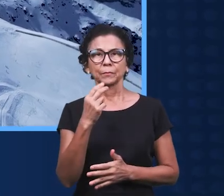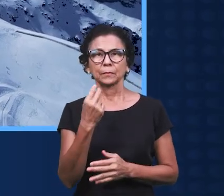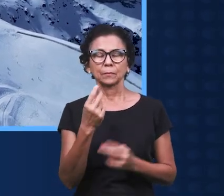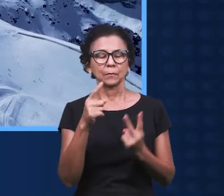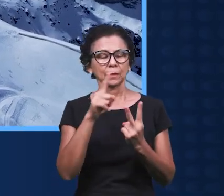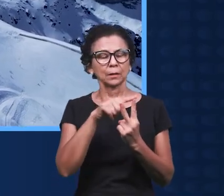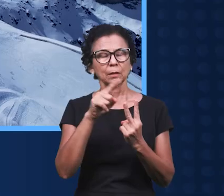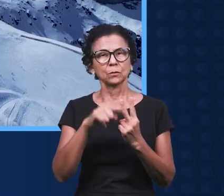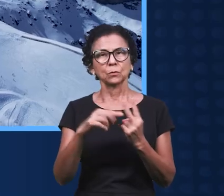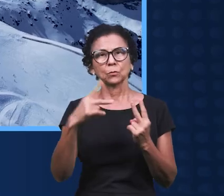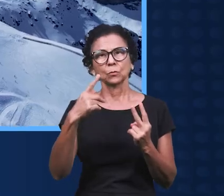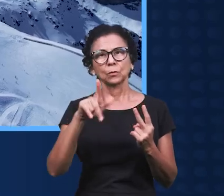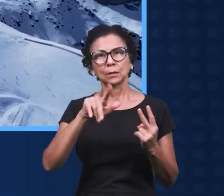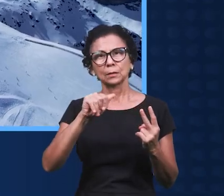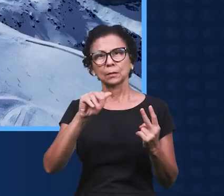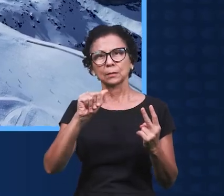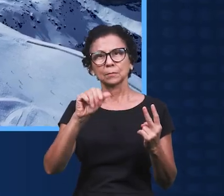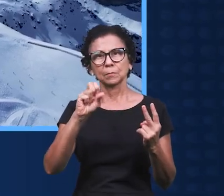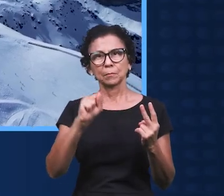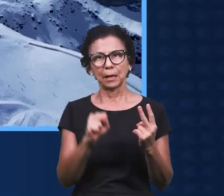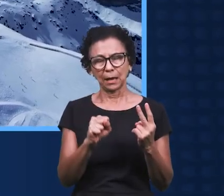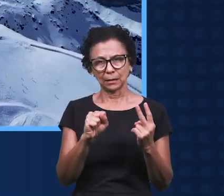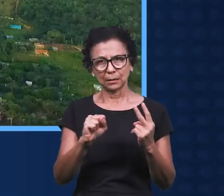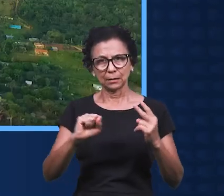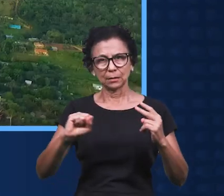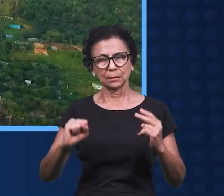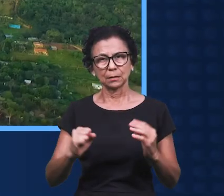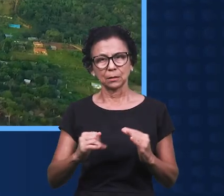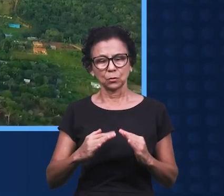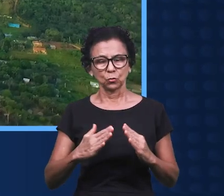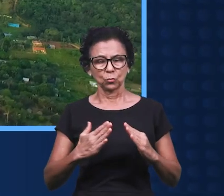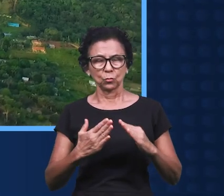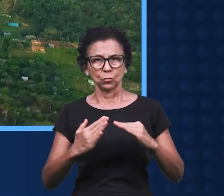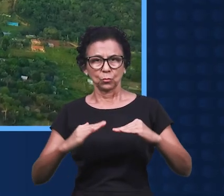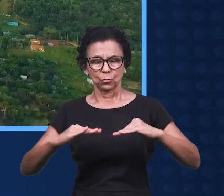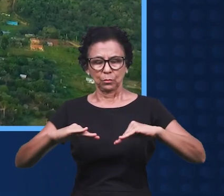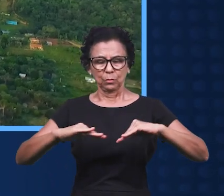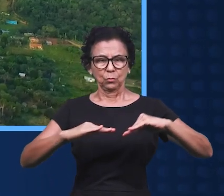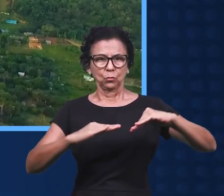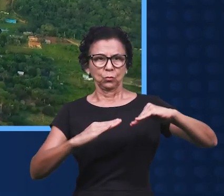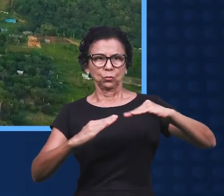o rio Amazonas teve que voltar para o atual